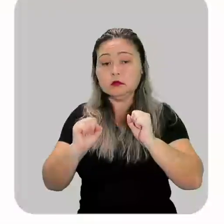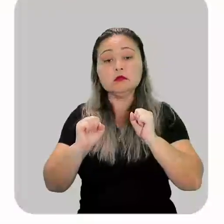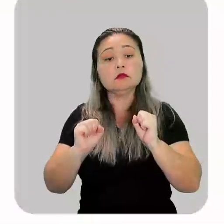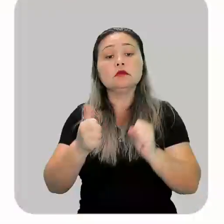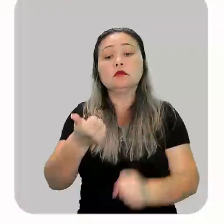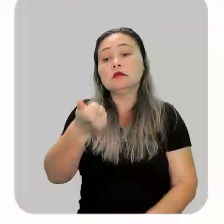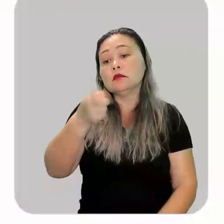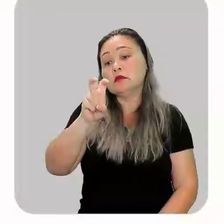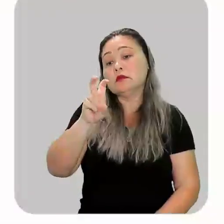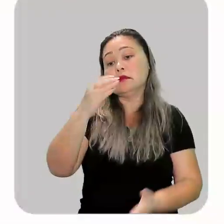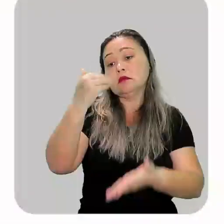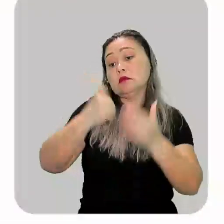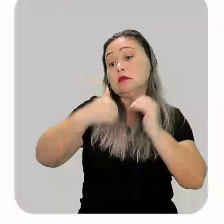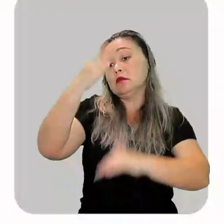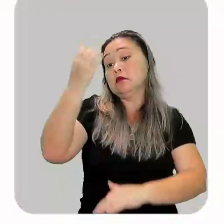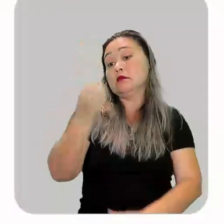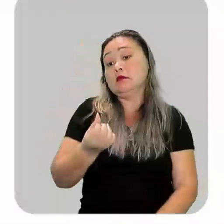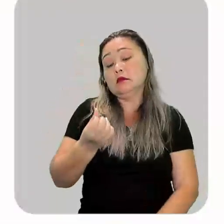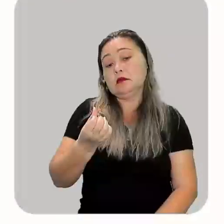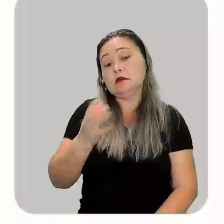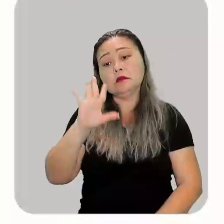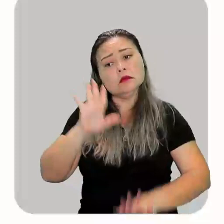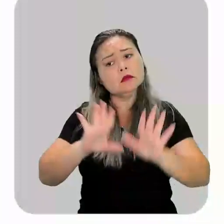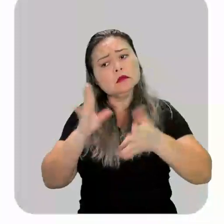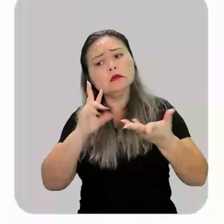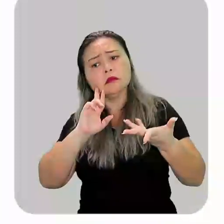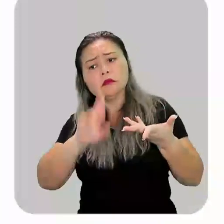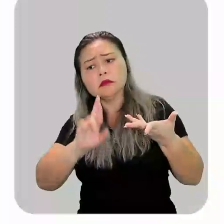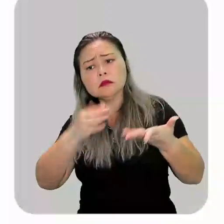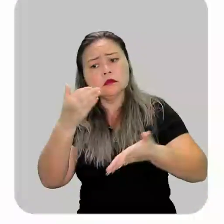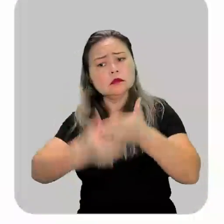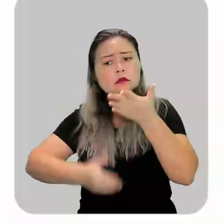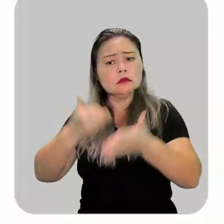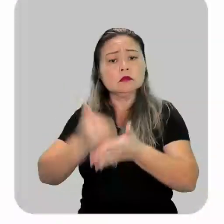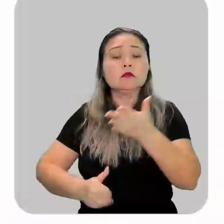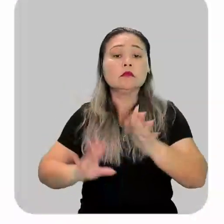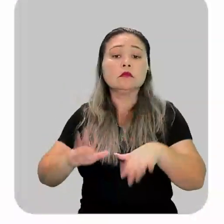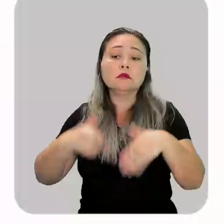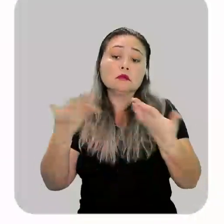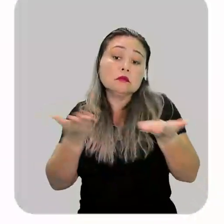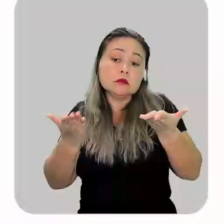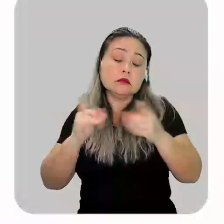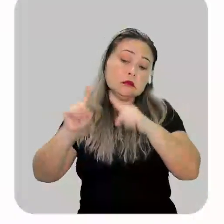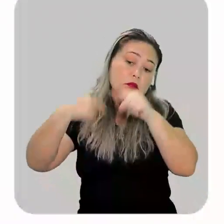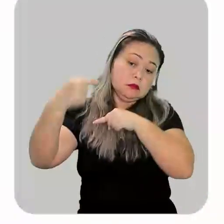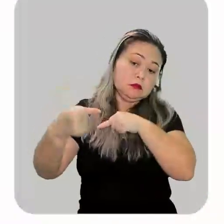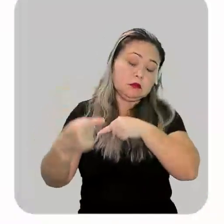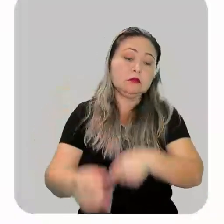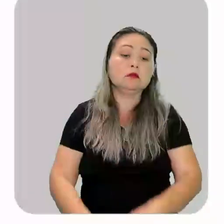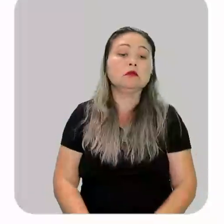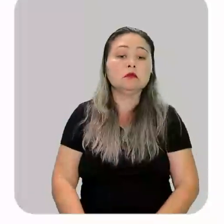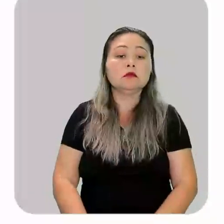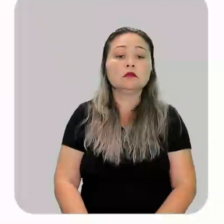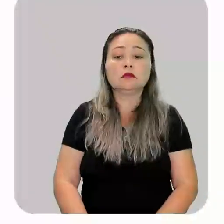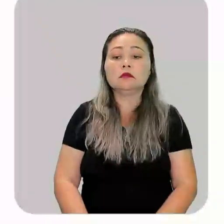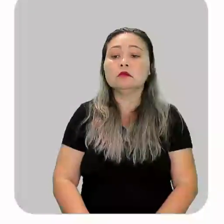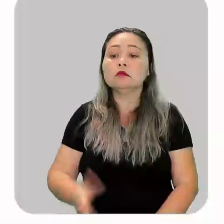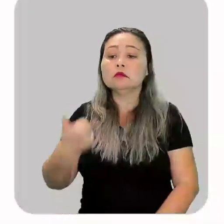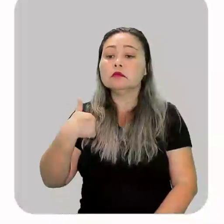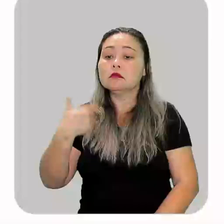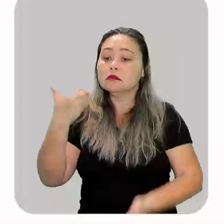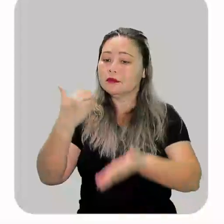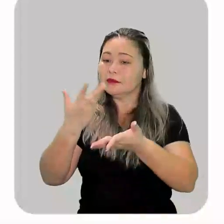Quanto que 15 passou de 6, né? De alguma maneira a gente vai ter que descontar em algum momento. Ou agora, ou depois, tá? É a mesma coisa